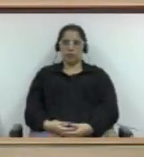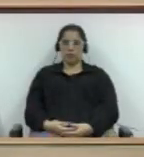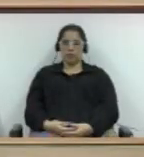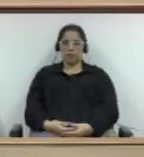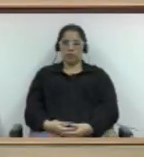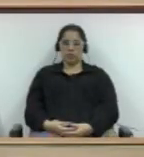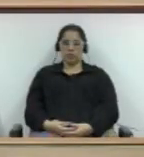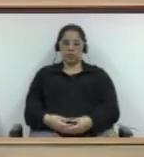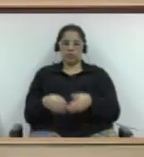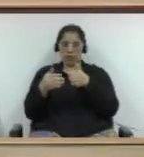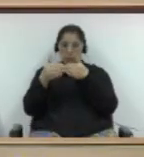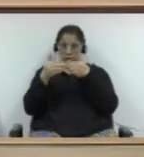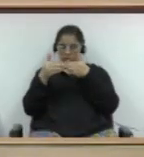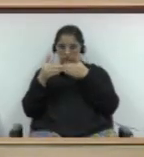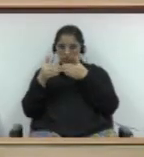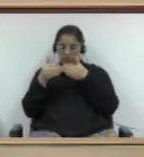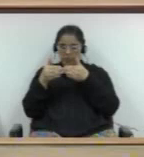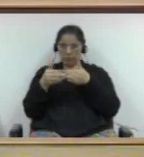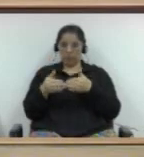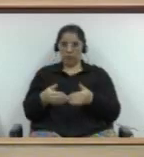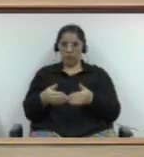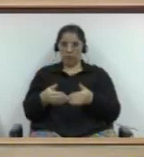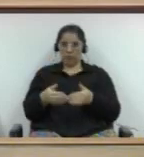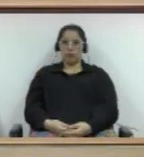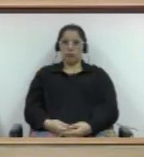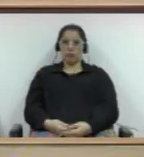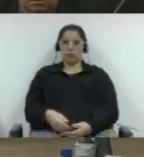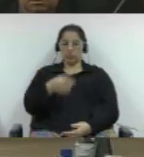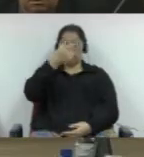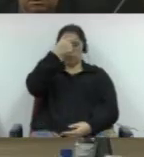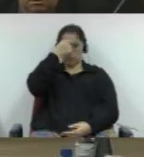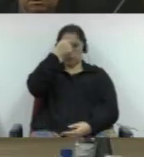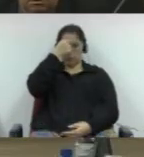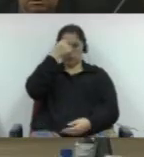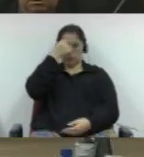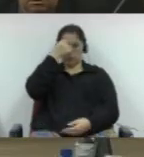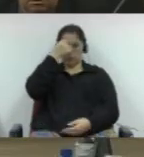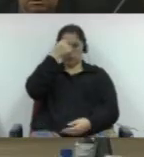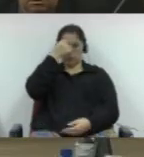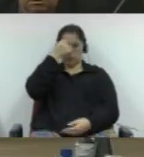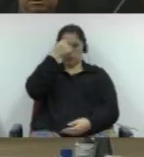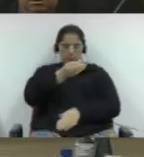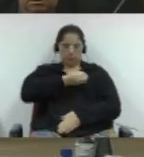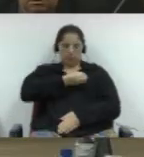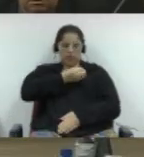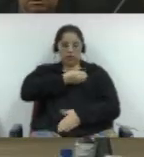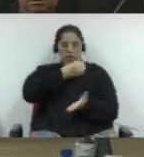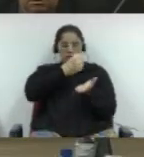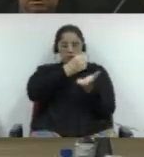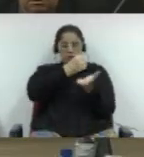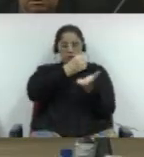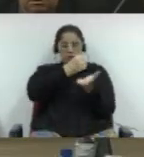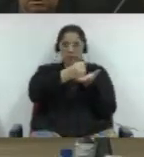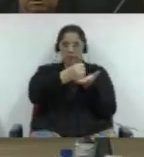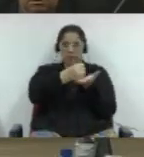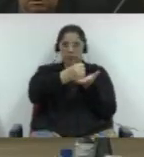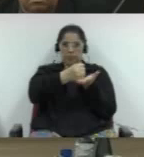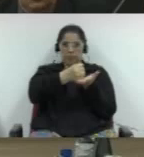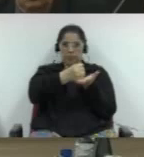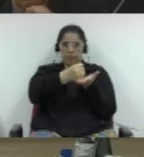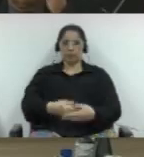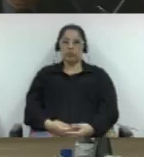plenário. Questão de ordem, senhor presidente. Uma questão de ordem do vereador Dinho. Registrar a presença. Também registrada a presença do vereador